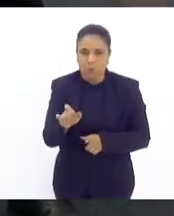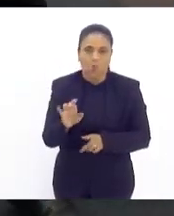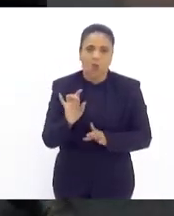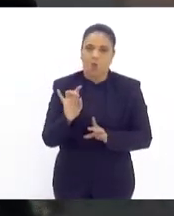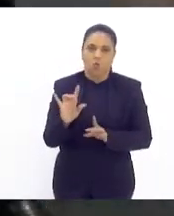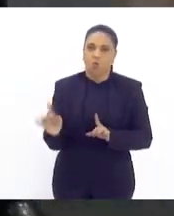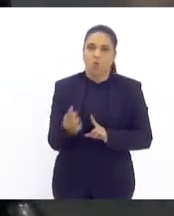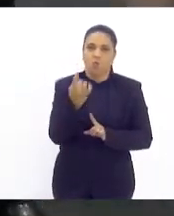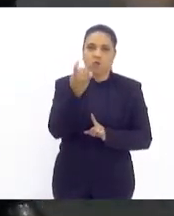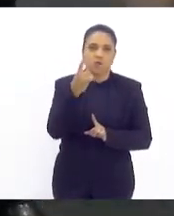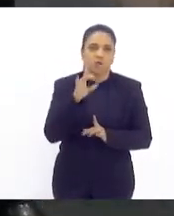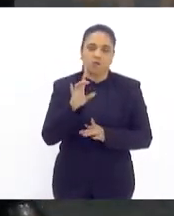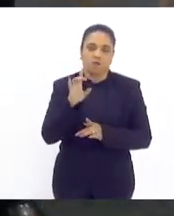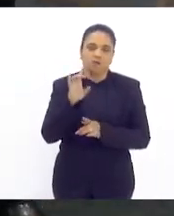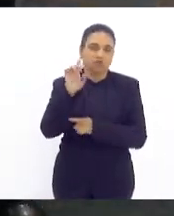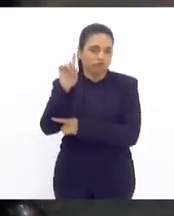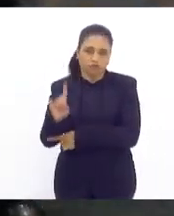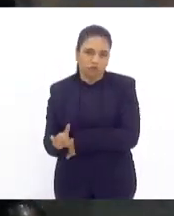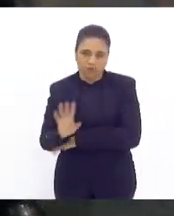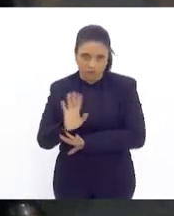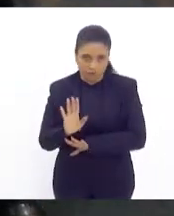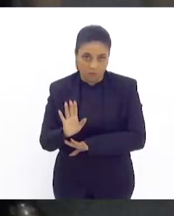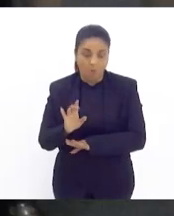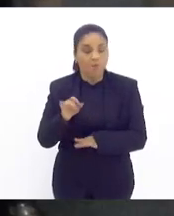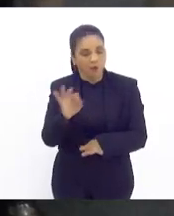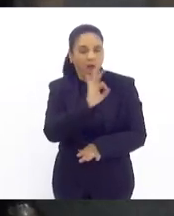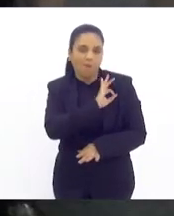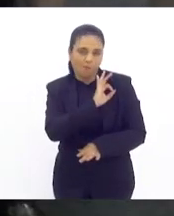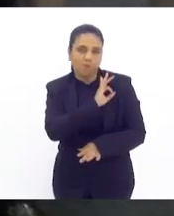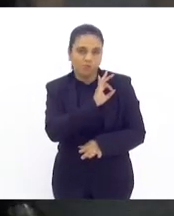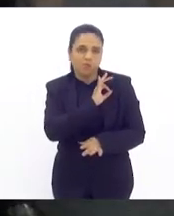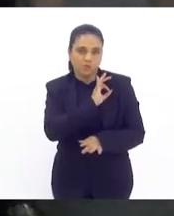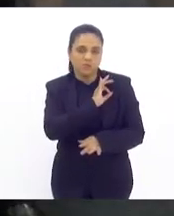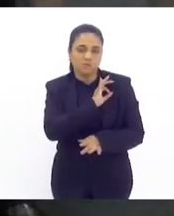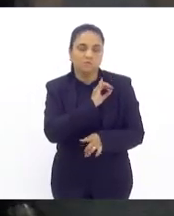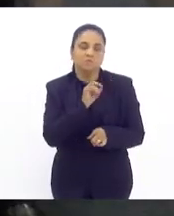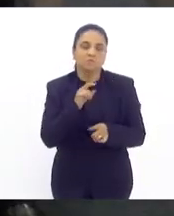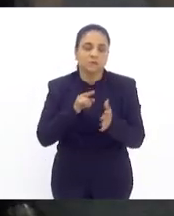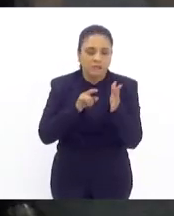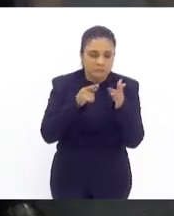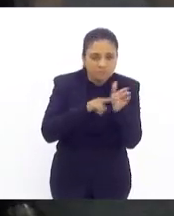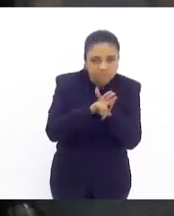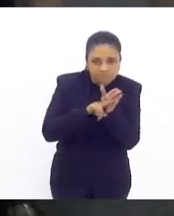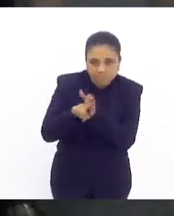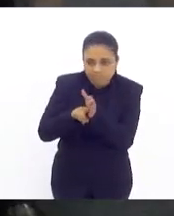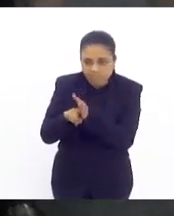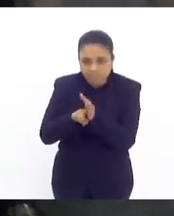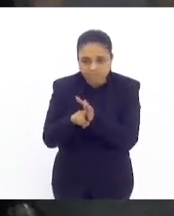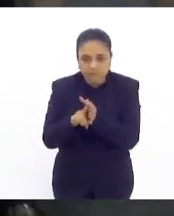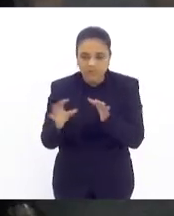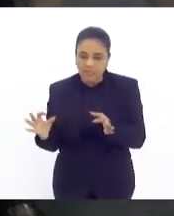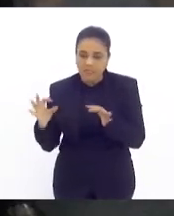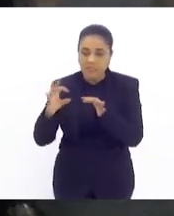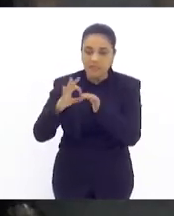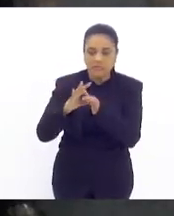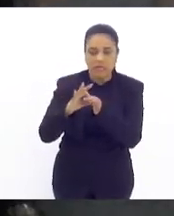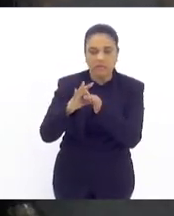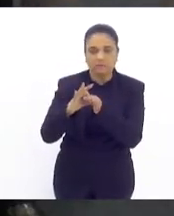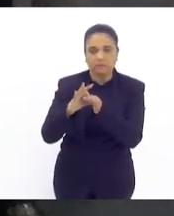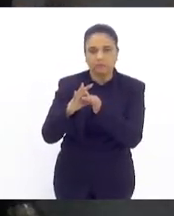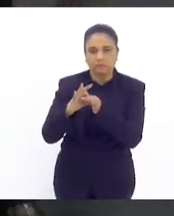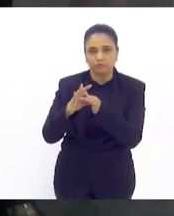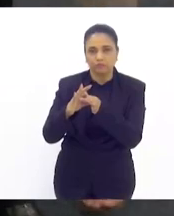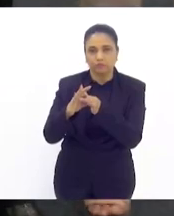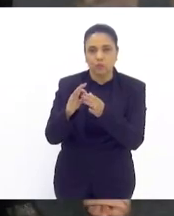conservador que seja de direita mas a própria polícia tem feito a ligação entre a parte desses ataques